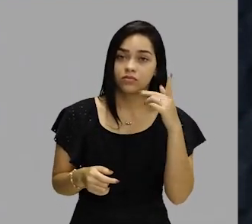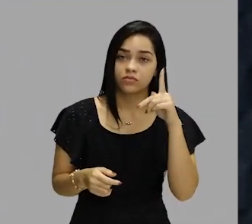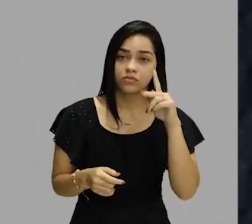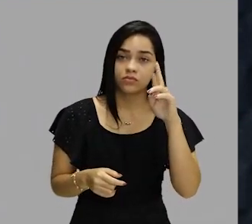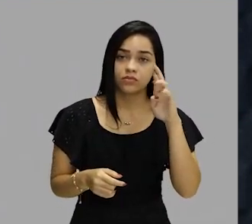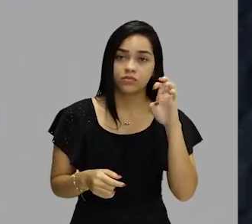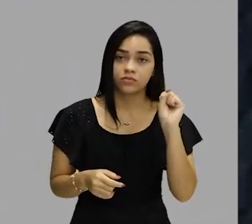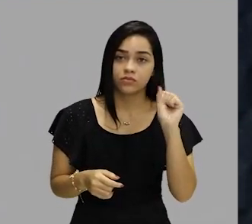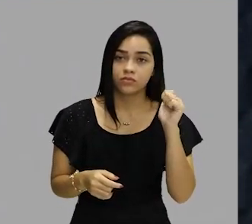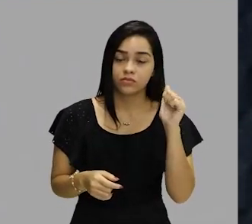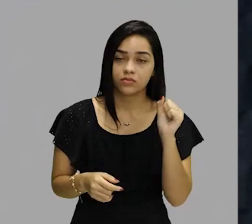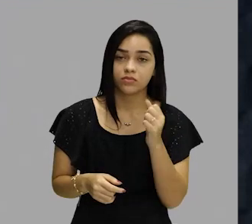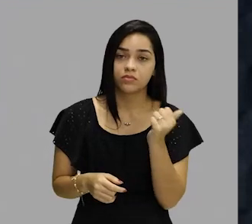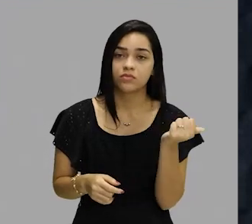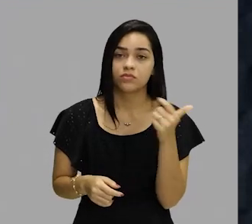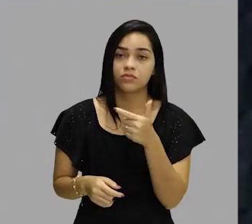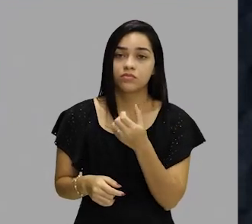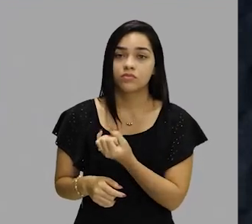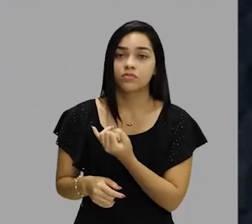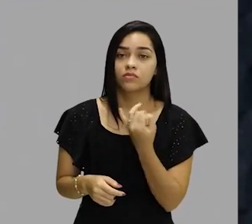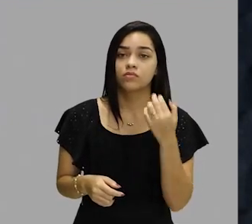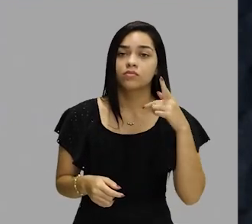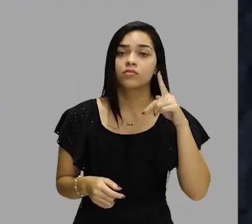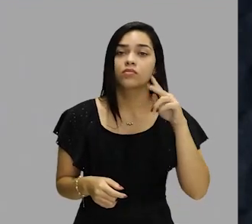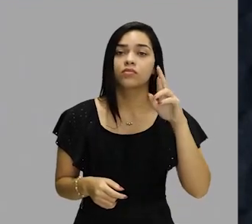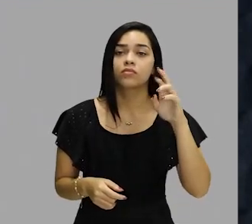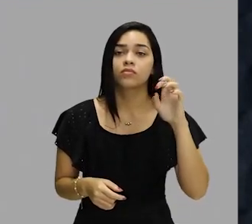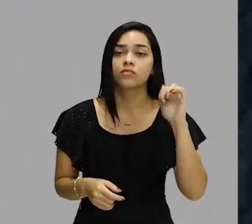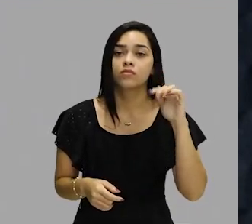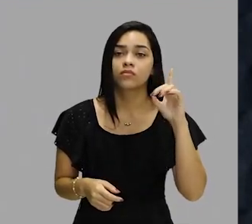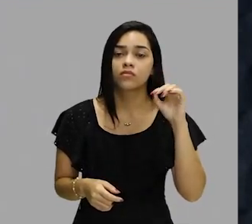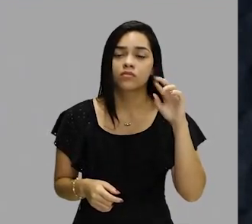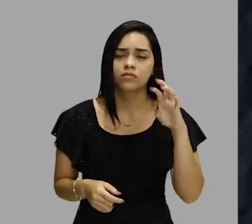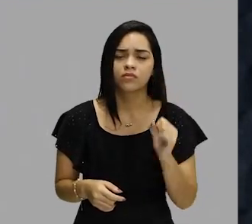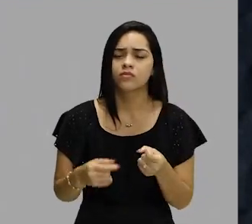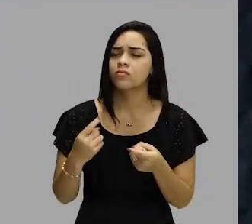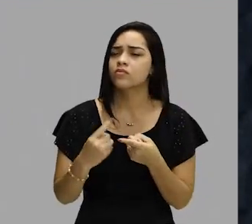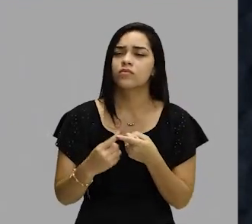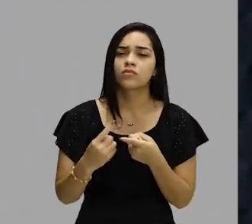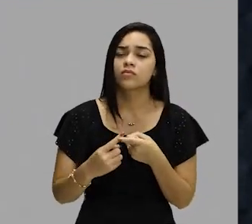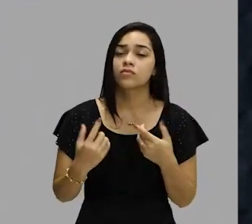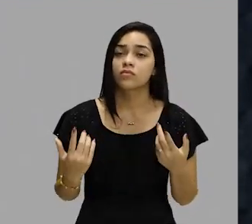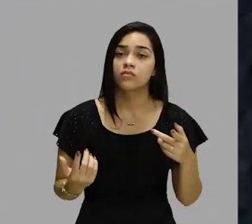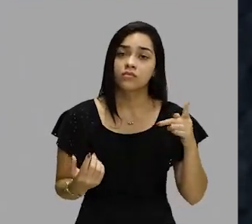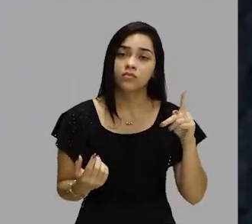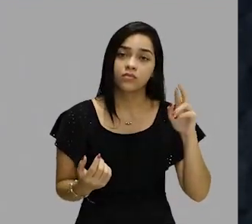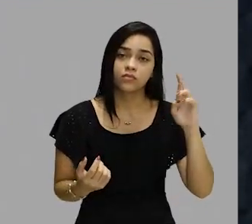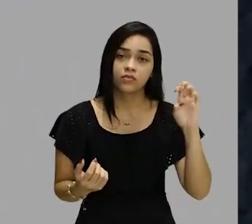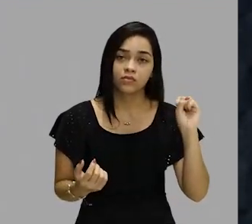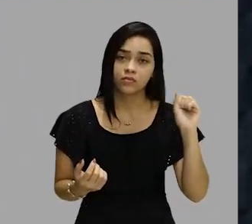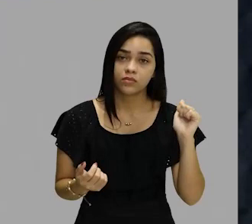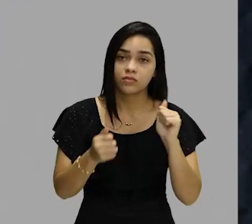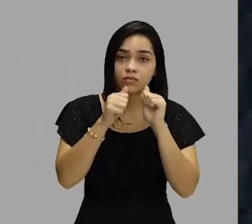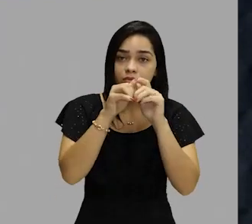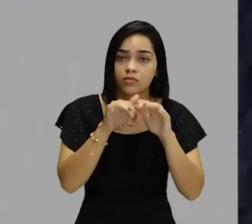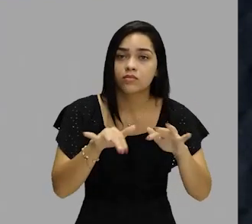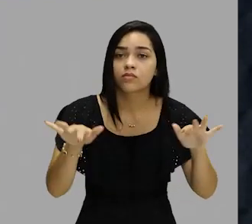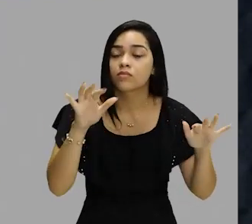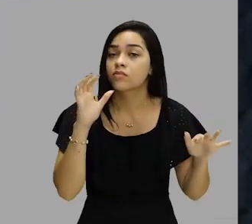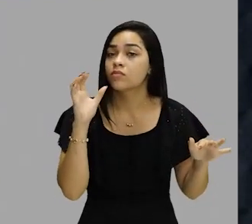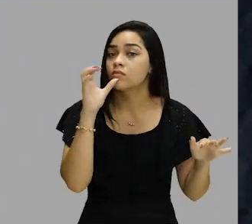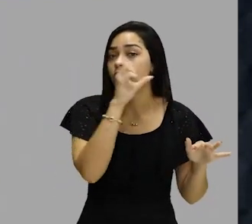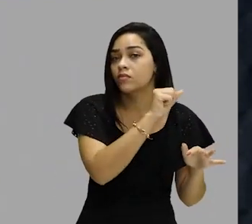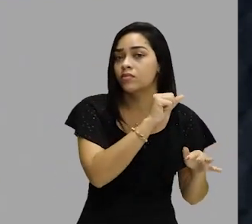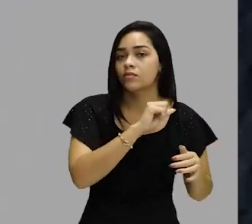do que a quantidade de predadores. Por quê? Porque as presas elas se reproduzem mais rápido do que os predadores,